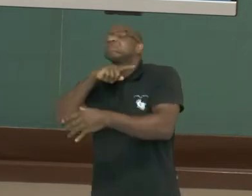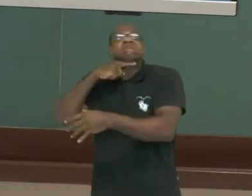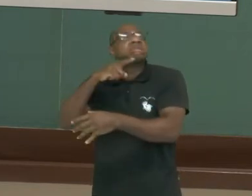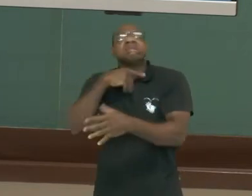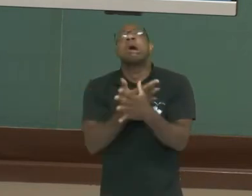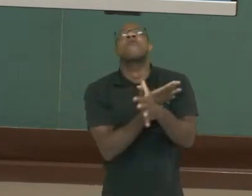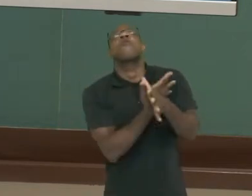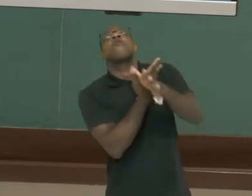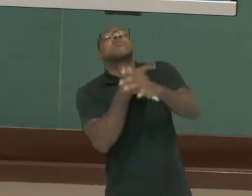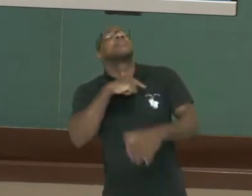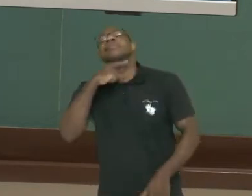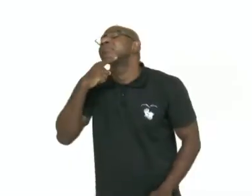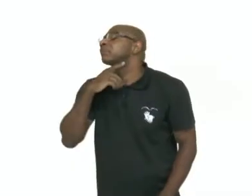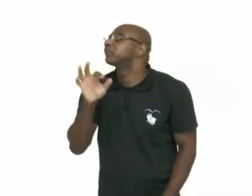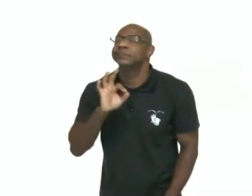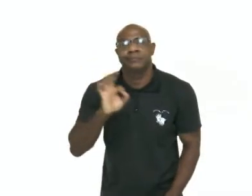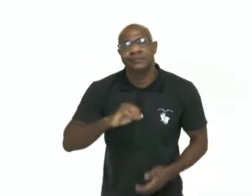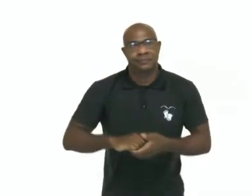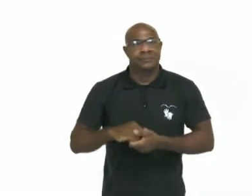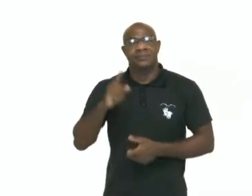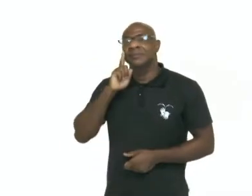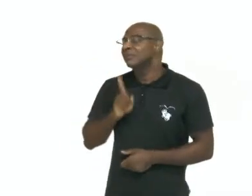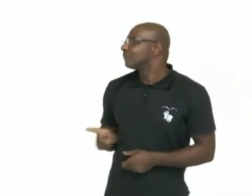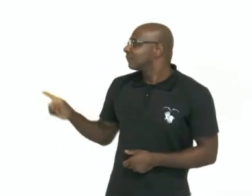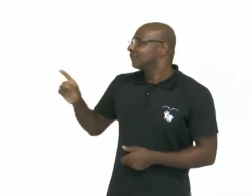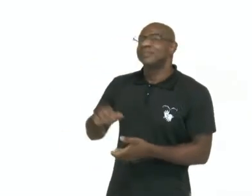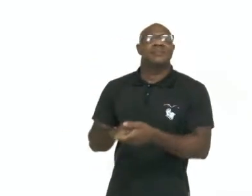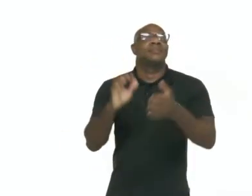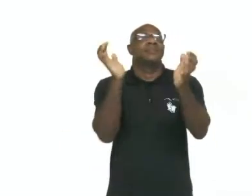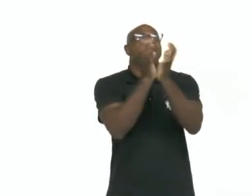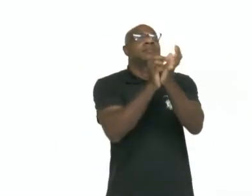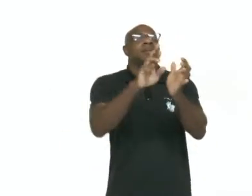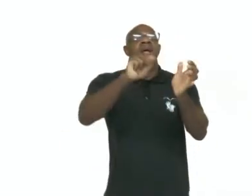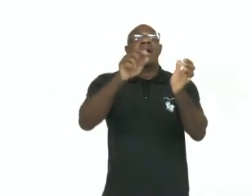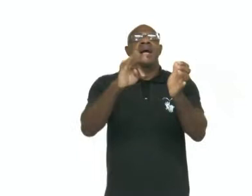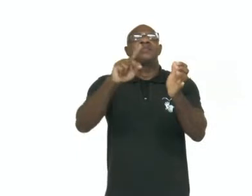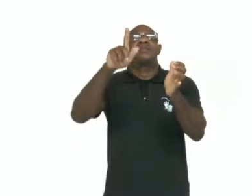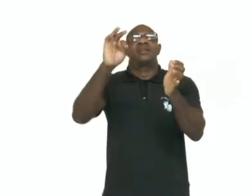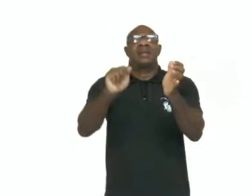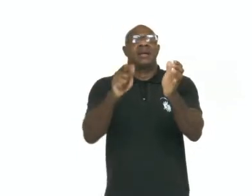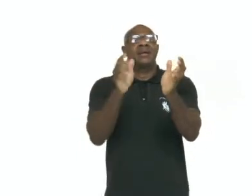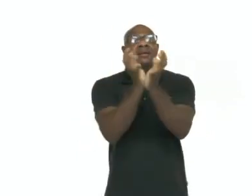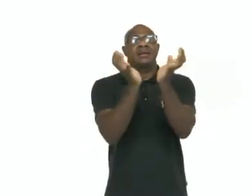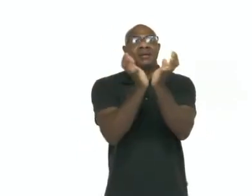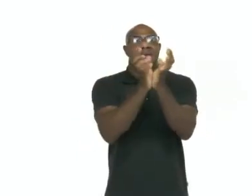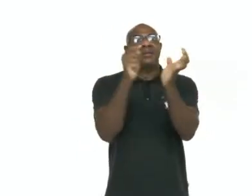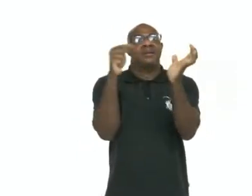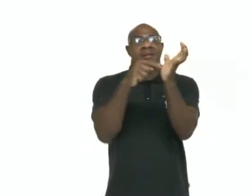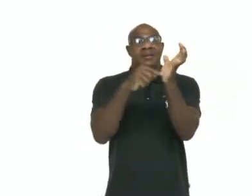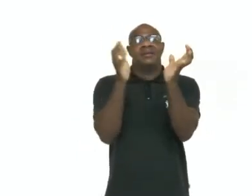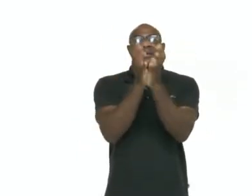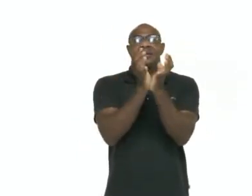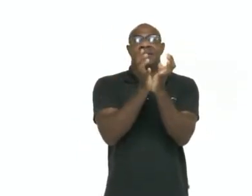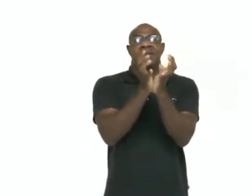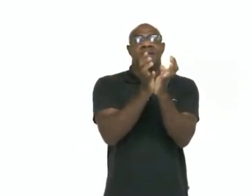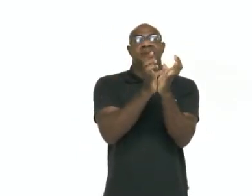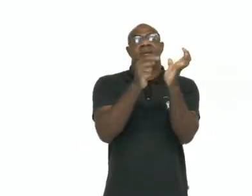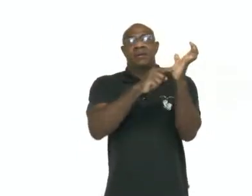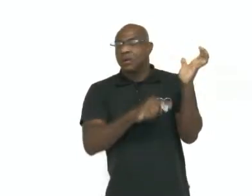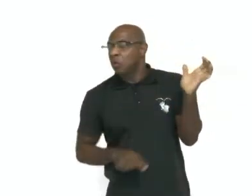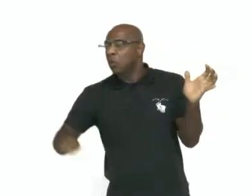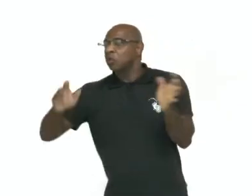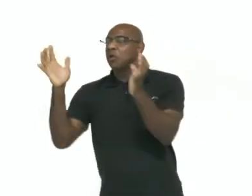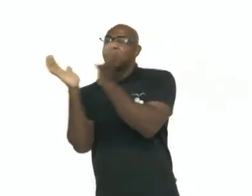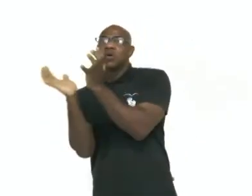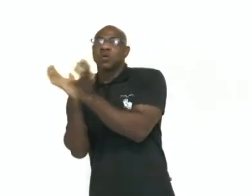representam apenas o grupo das ratitas, que são as aves que não voam e não nadam. Nós temos o outro grupo